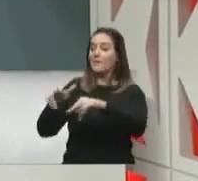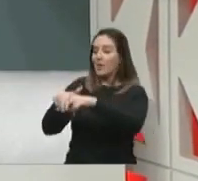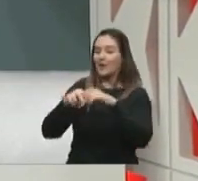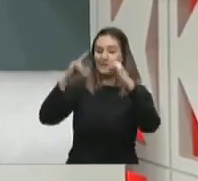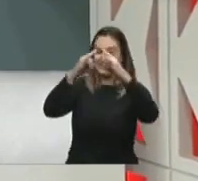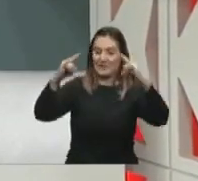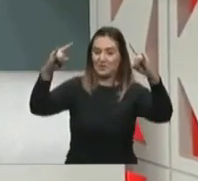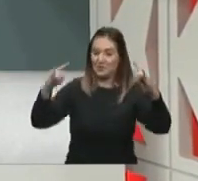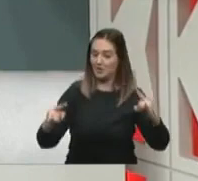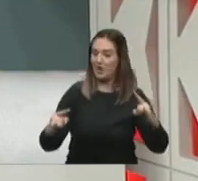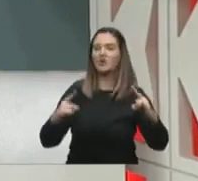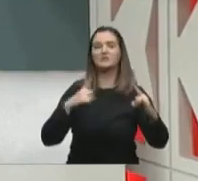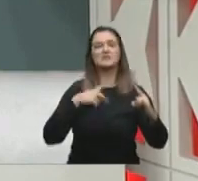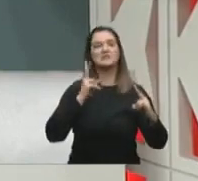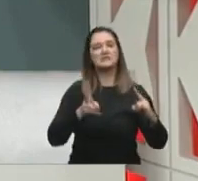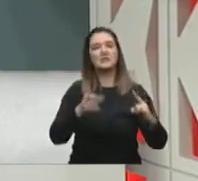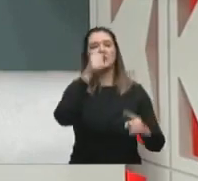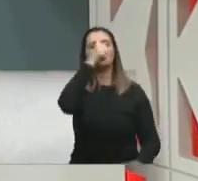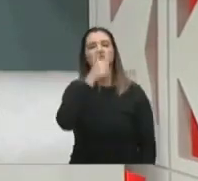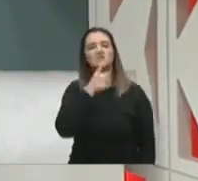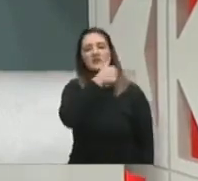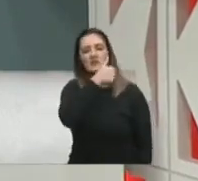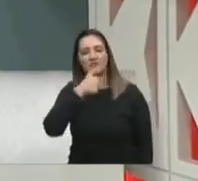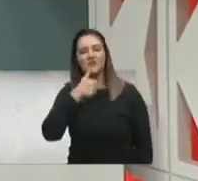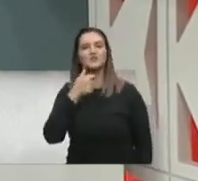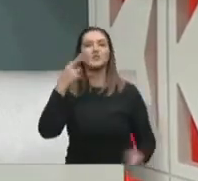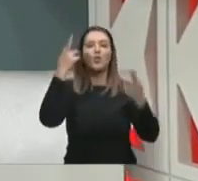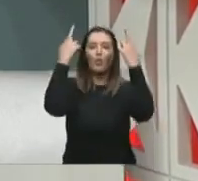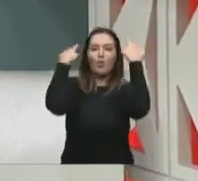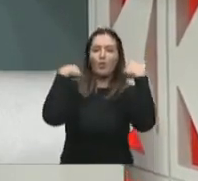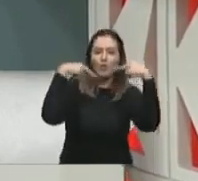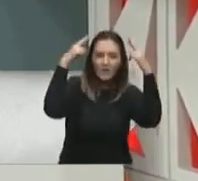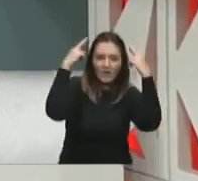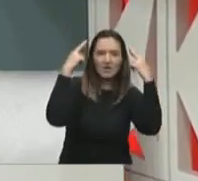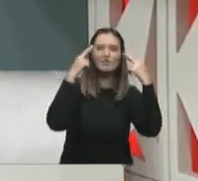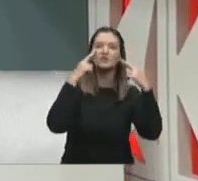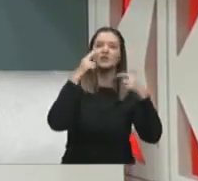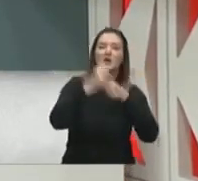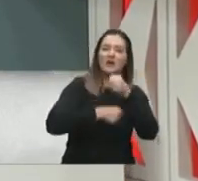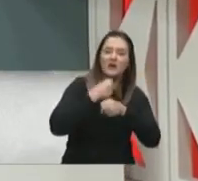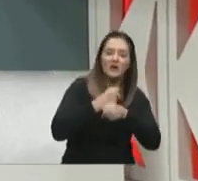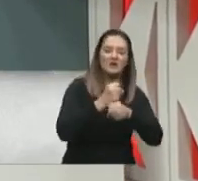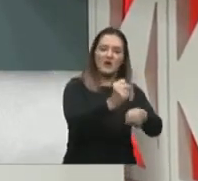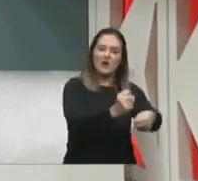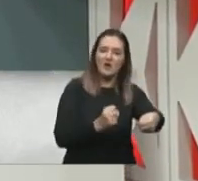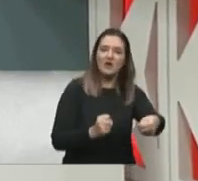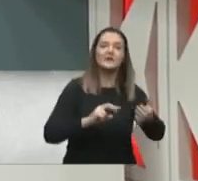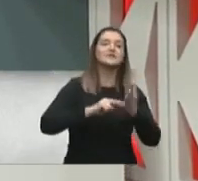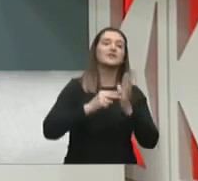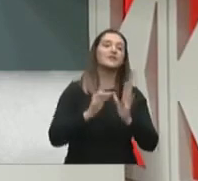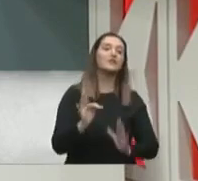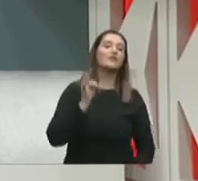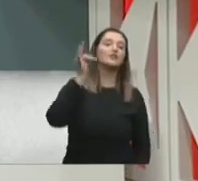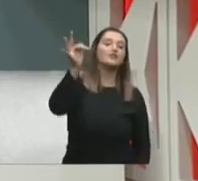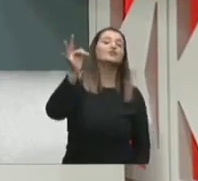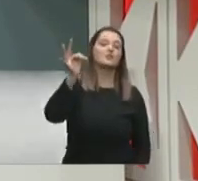os sacrifícios de cordeiros, de animais, era um ensinamento sobre o que aconteceria na cruz muito em